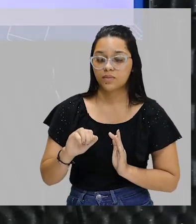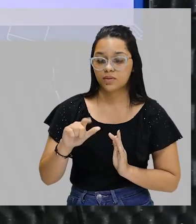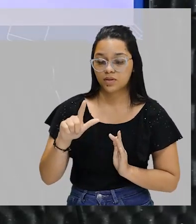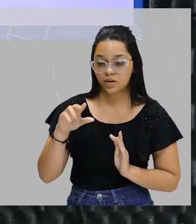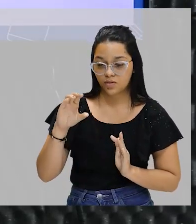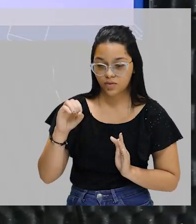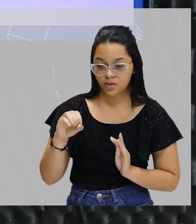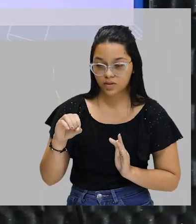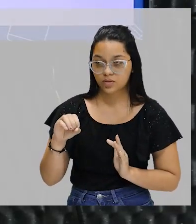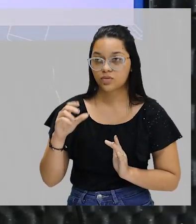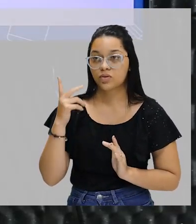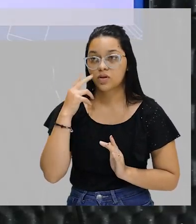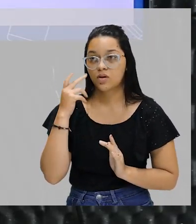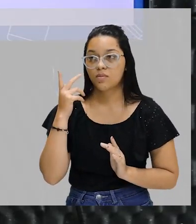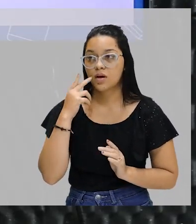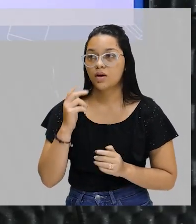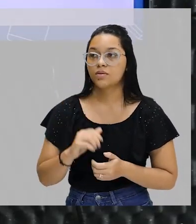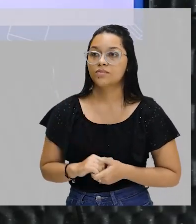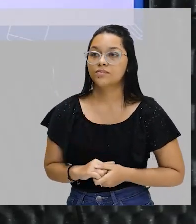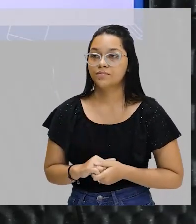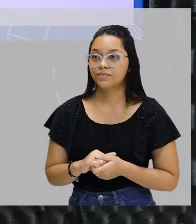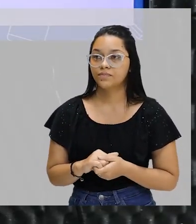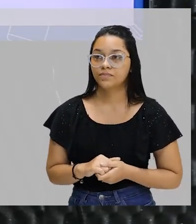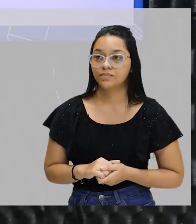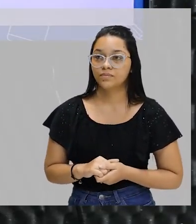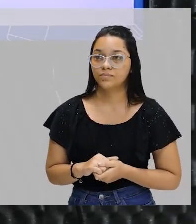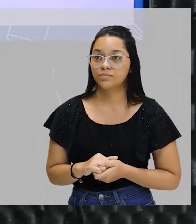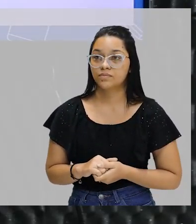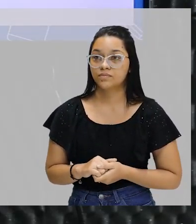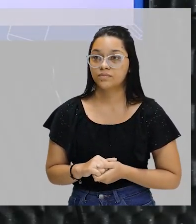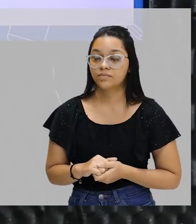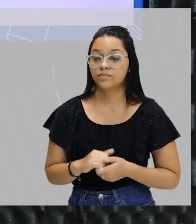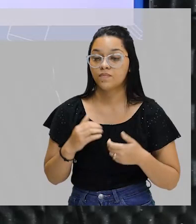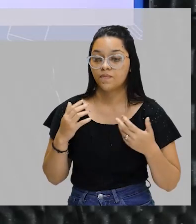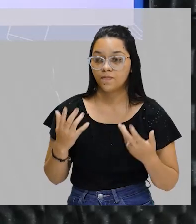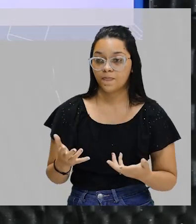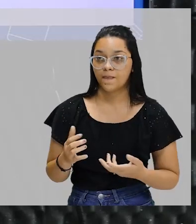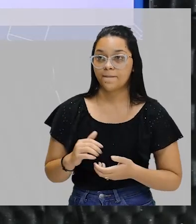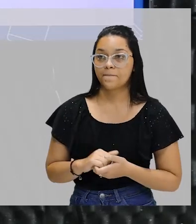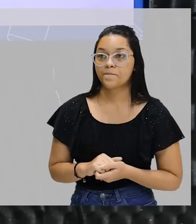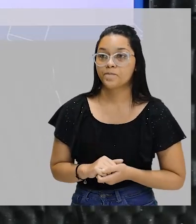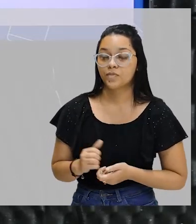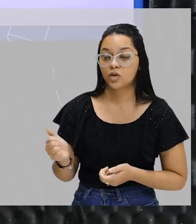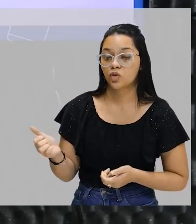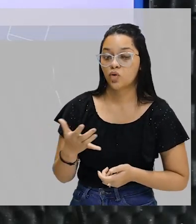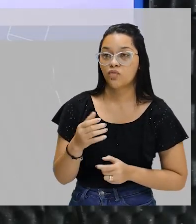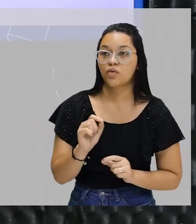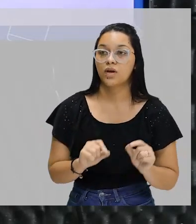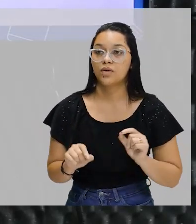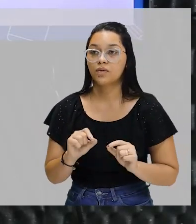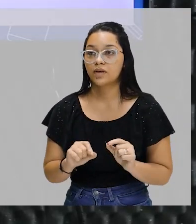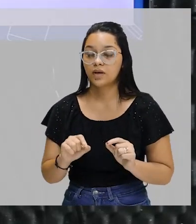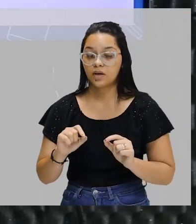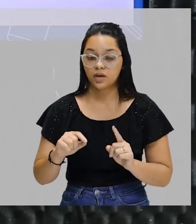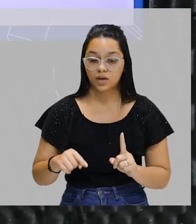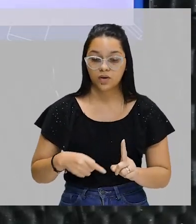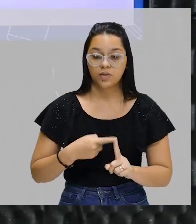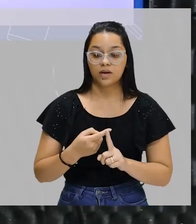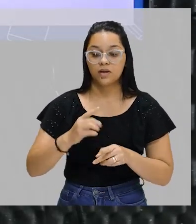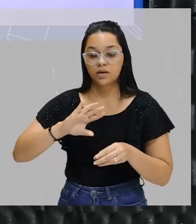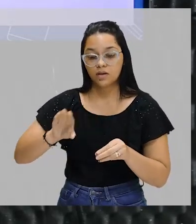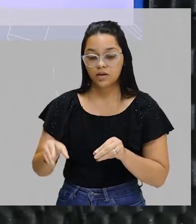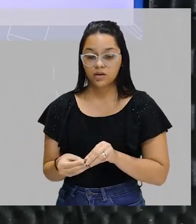cadeia normal. Prefixo mais an mais O, certo? Então, a novidade aqui é o acréscimo